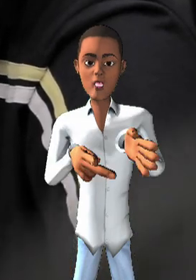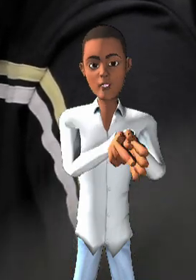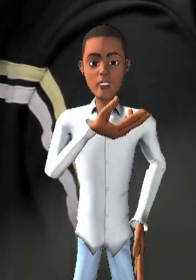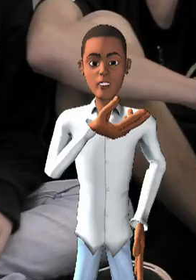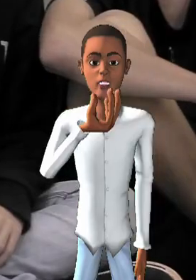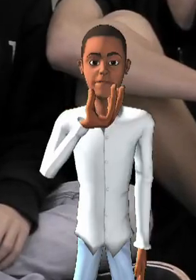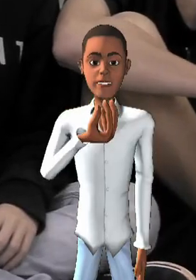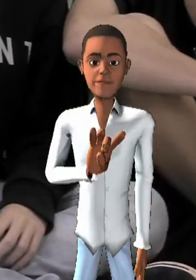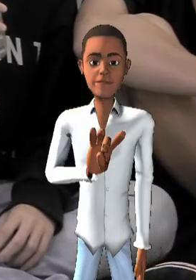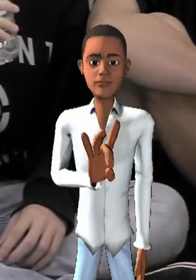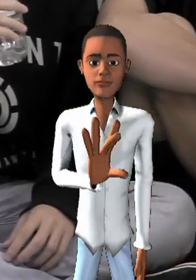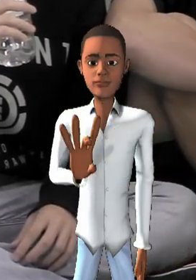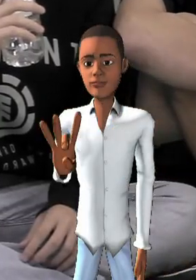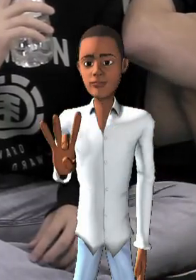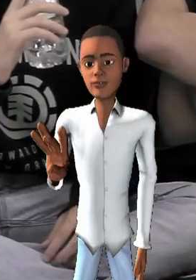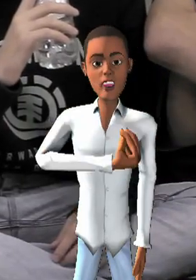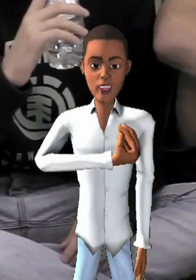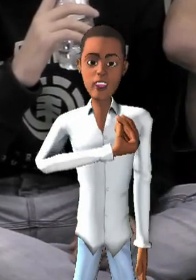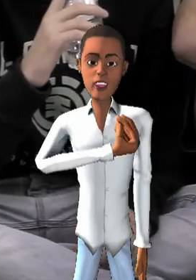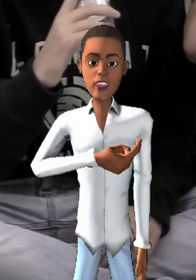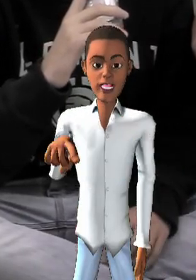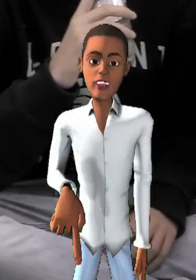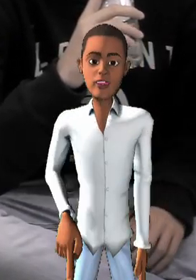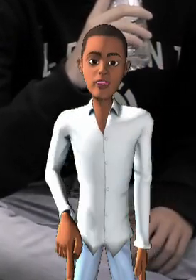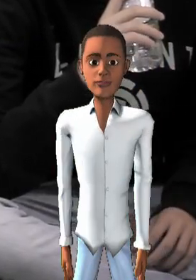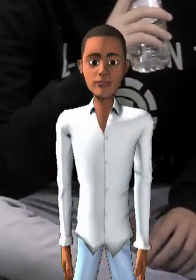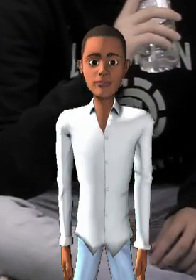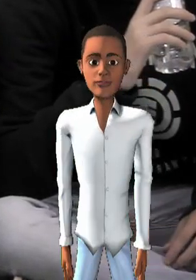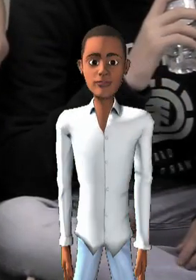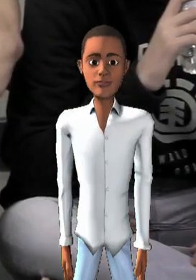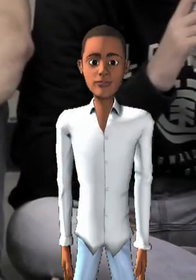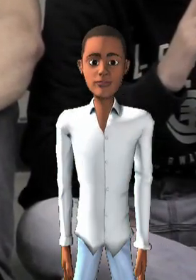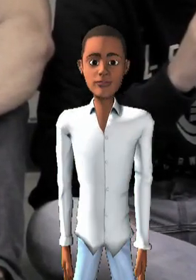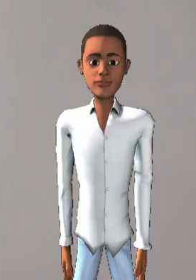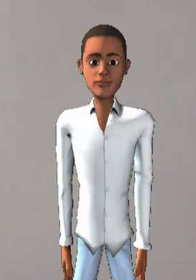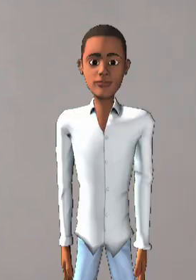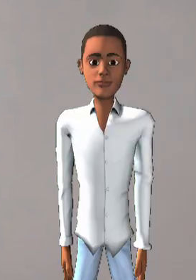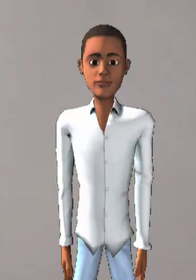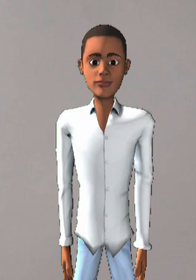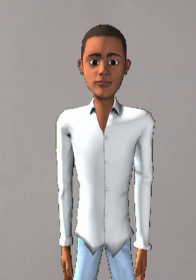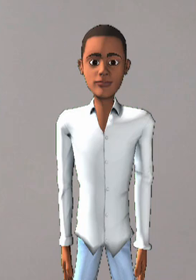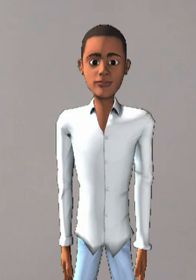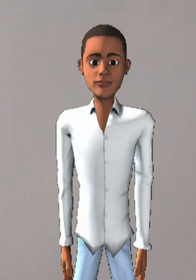que está escondido em algum outro homem aqui nessa sala.